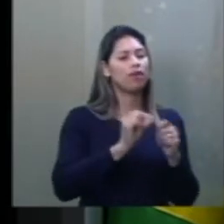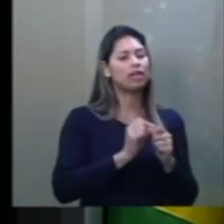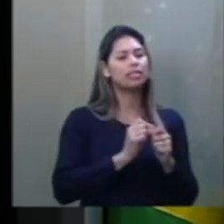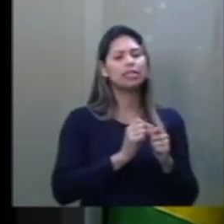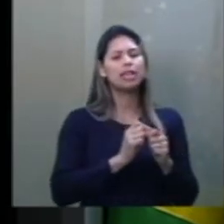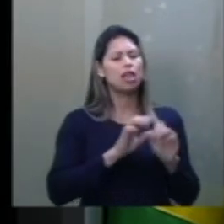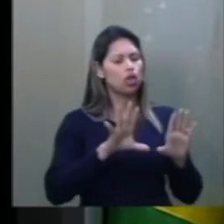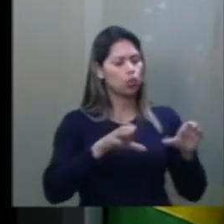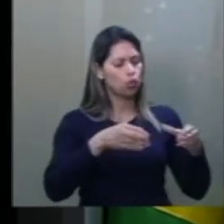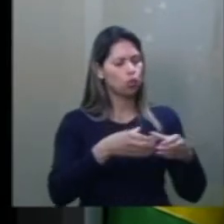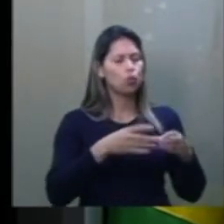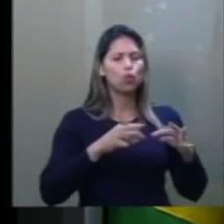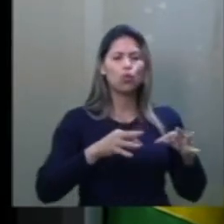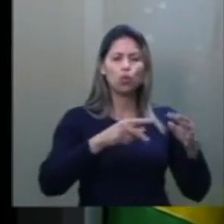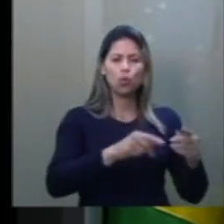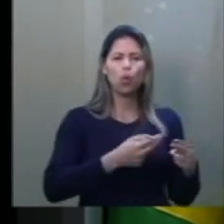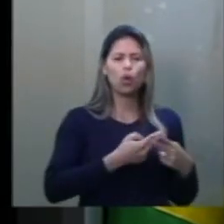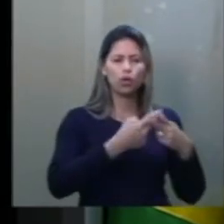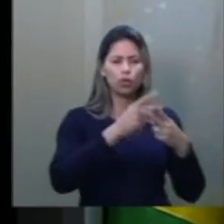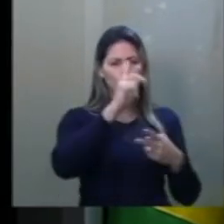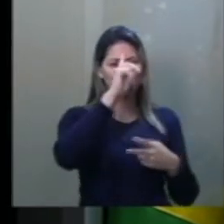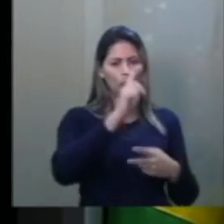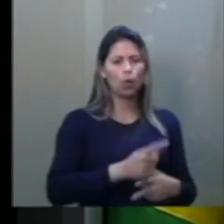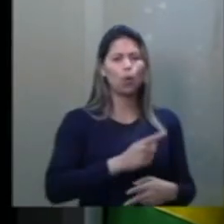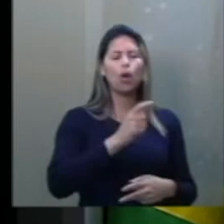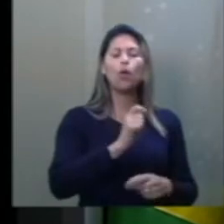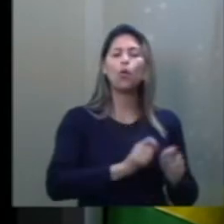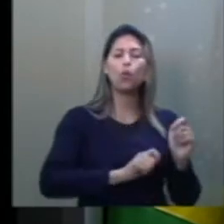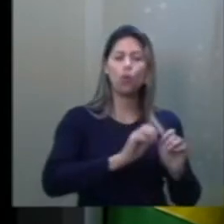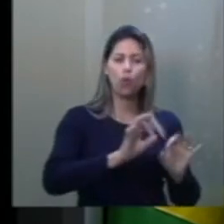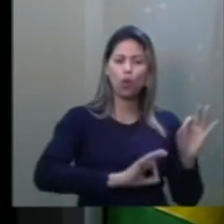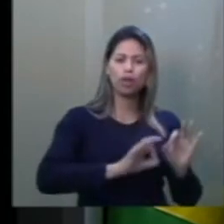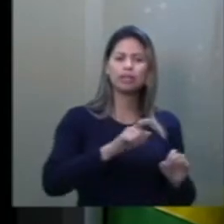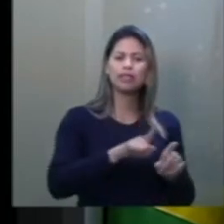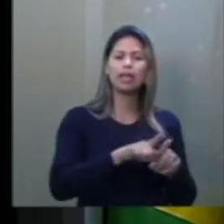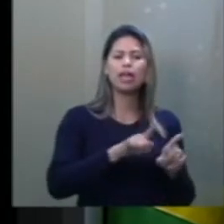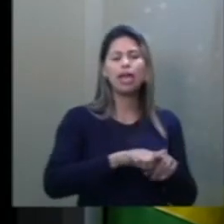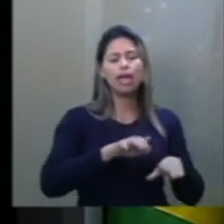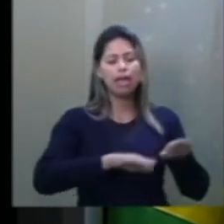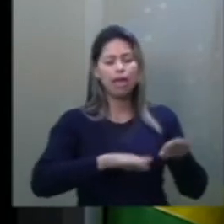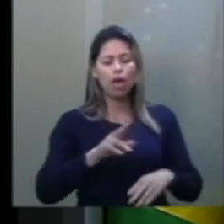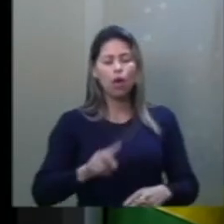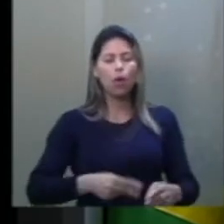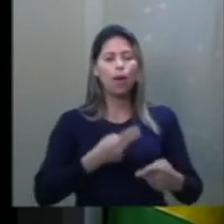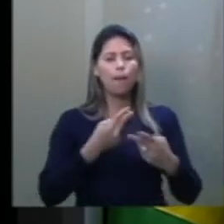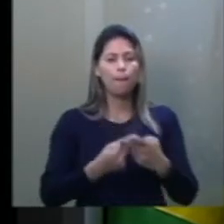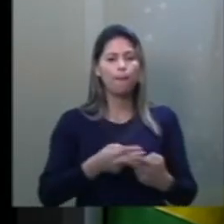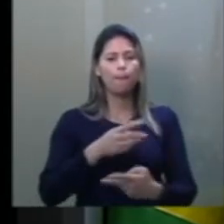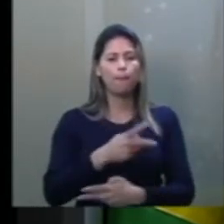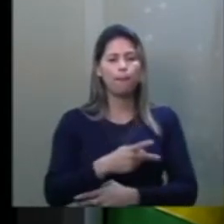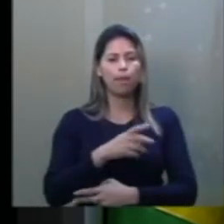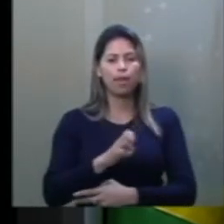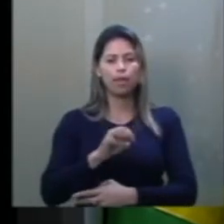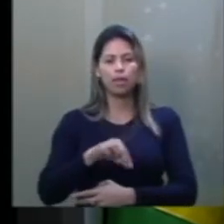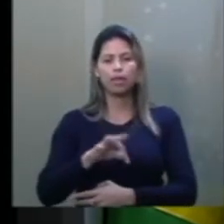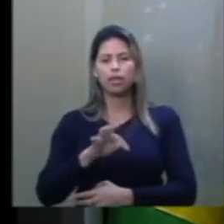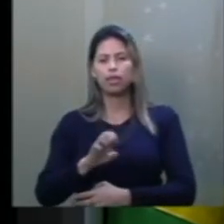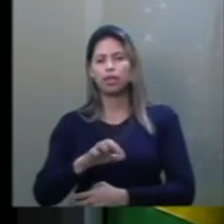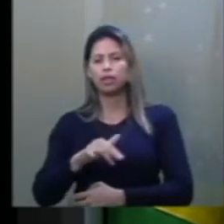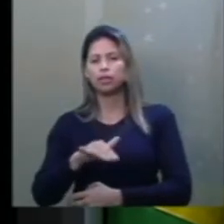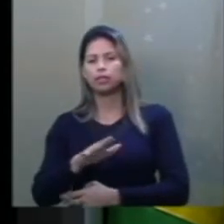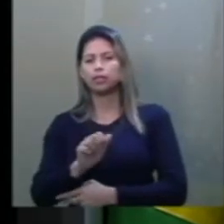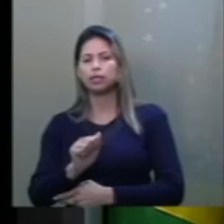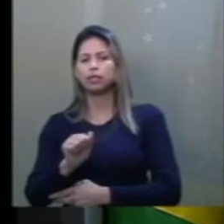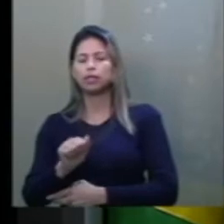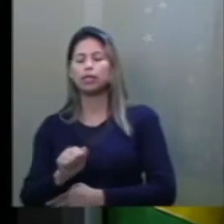toda a cadeia de comando da organização em uma das penitenciárias federais em funcionamento no país. Hoje,